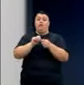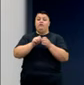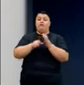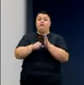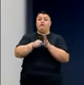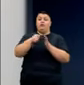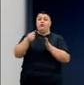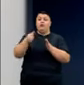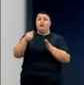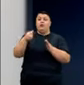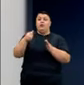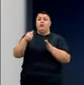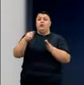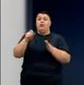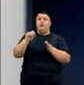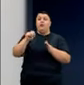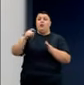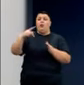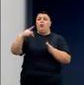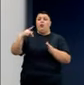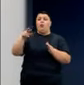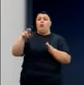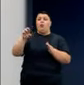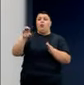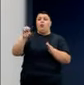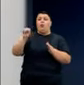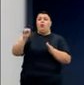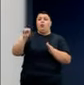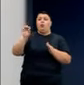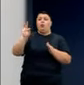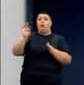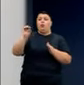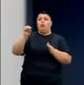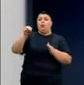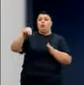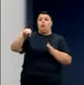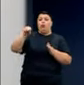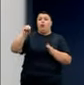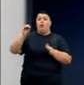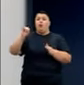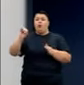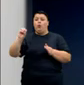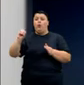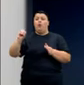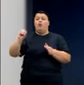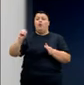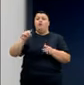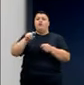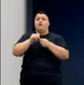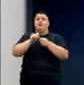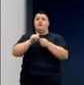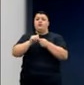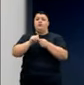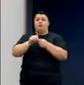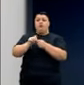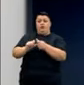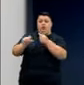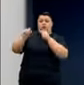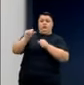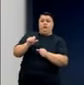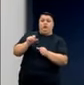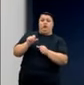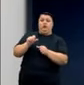blastóporo. O blastóporo vai originar o quê? A boca? Então, é o protostômio. O blastóporo originou o ânus? Então, é o